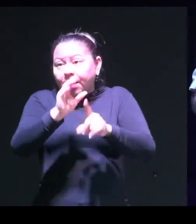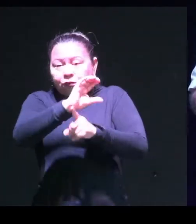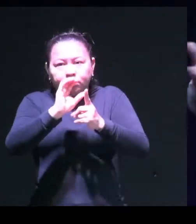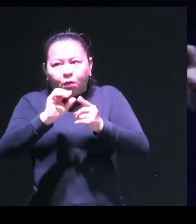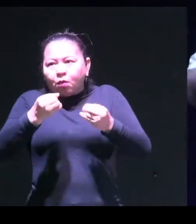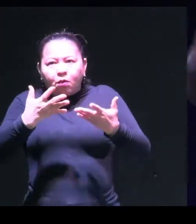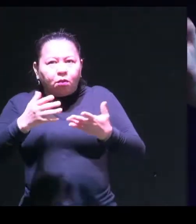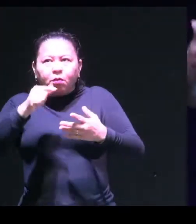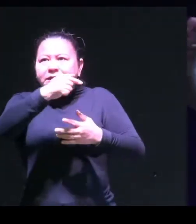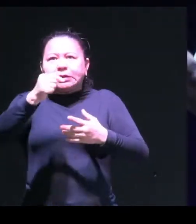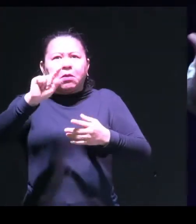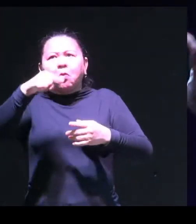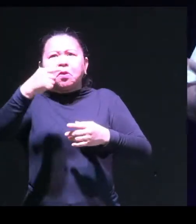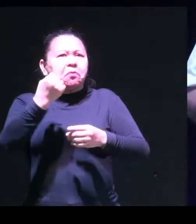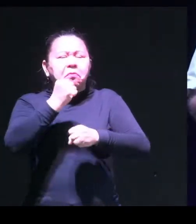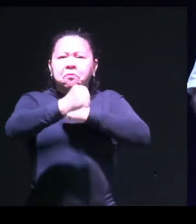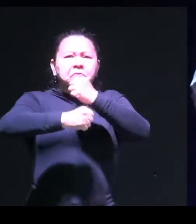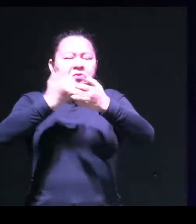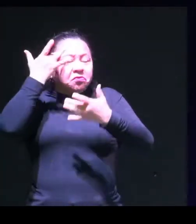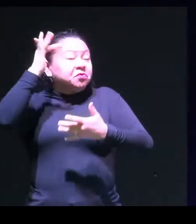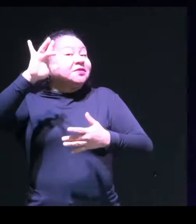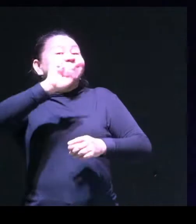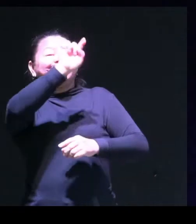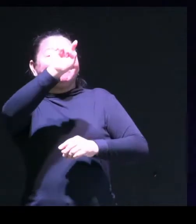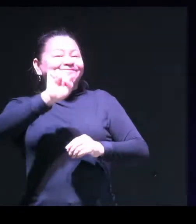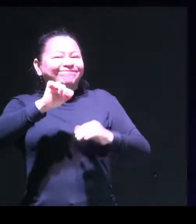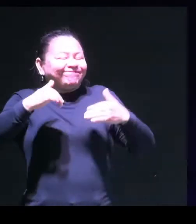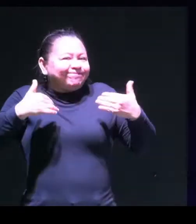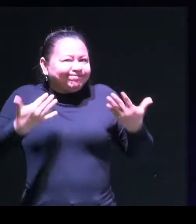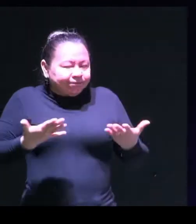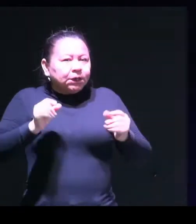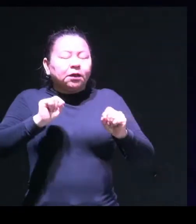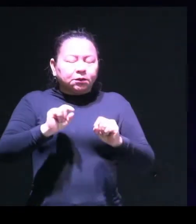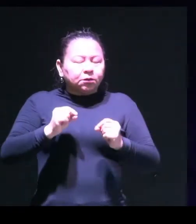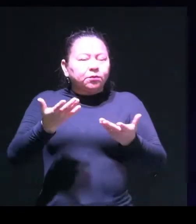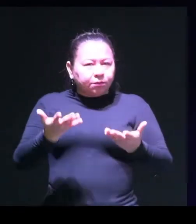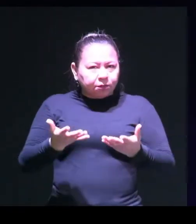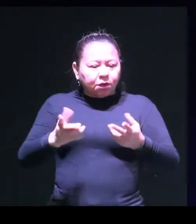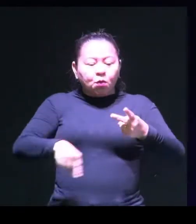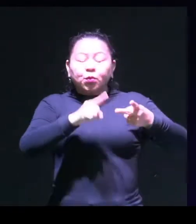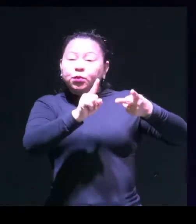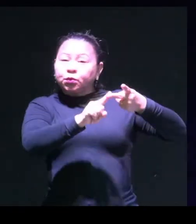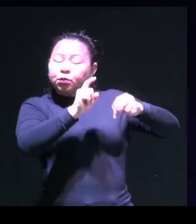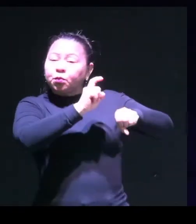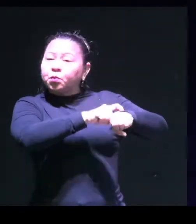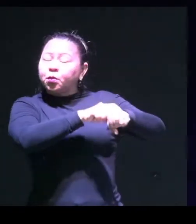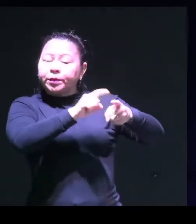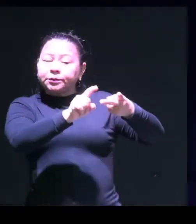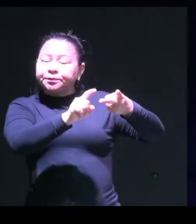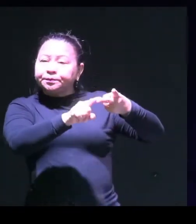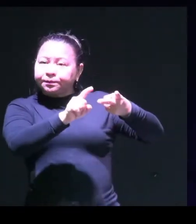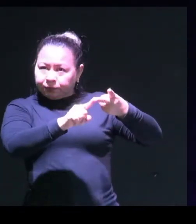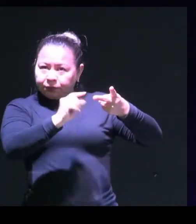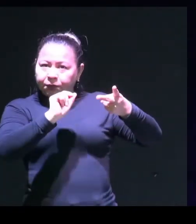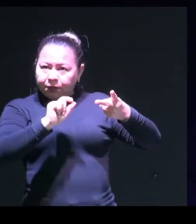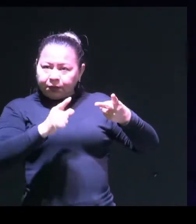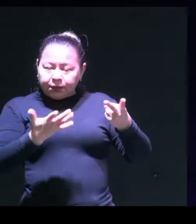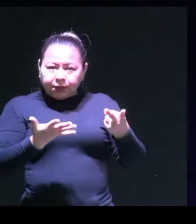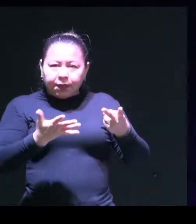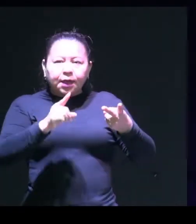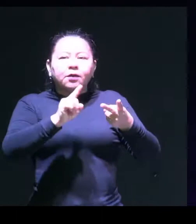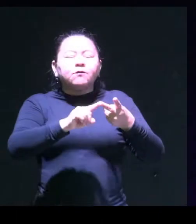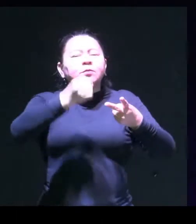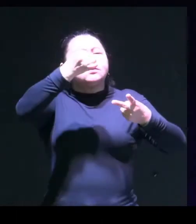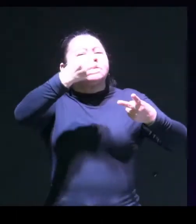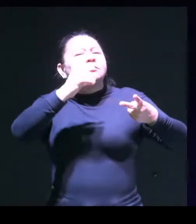daqui uma semana, ou um ano, ou 10, a gente não sabe, em qualquer momento nós estamos aguardando. O segundo momento que vai ser no domingo que vem, nós